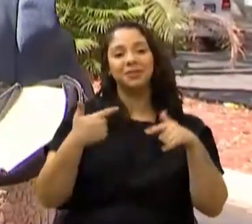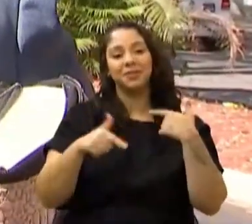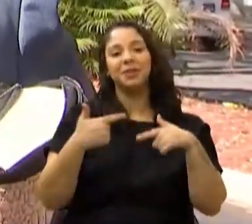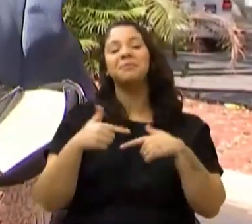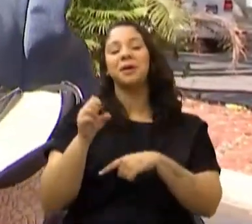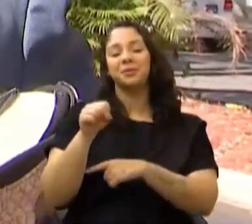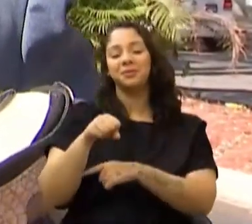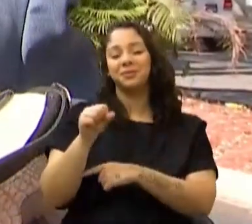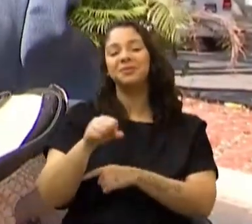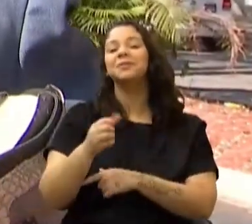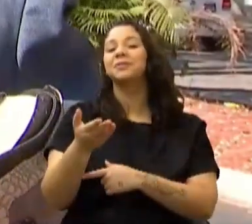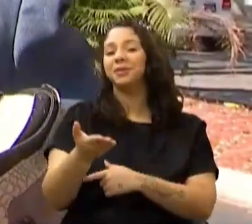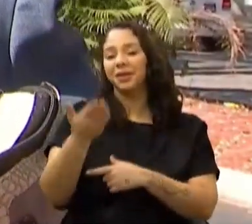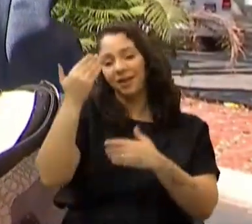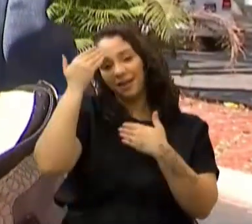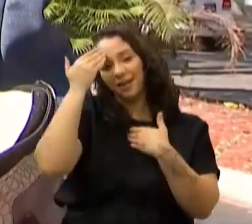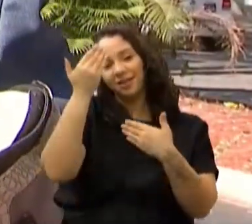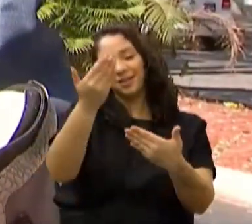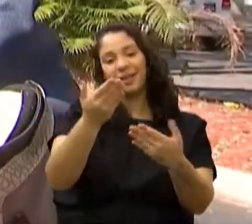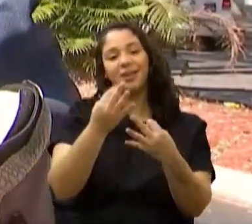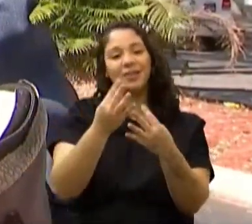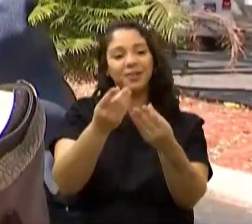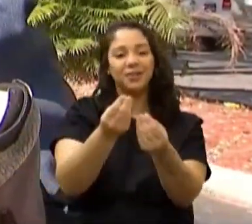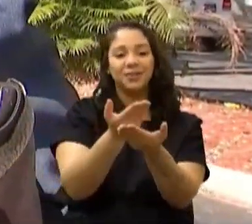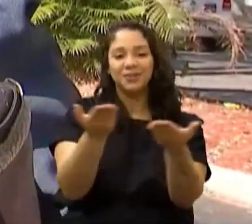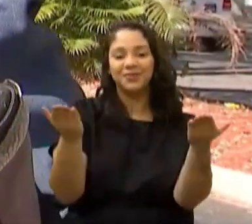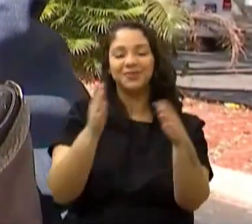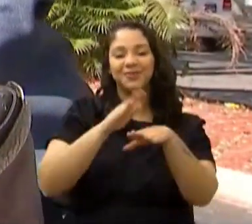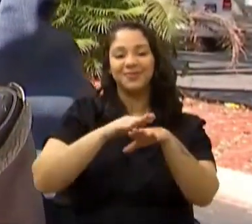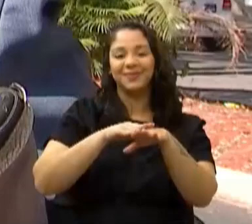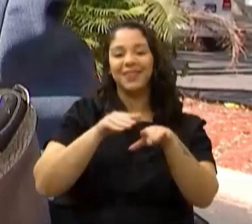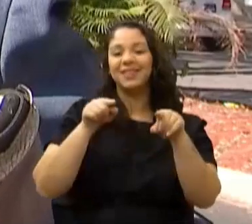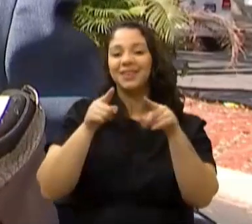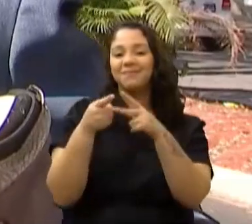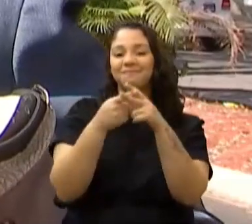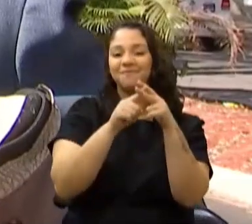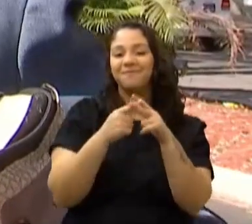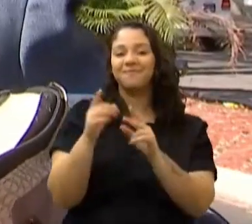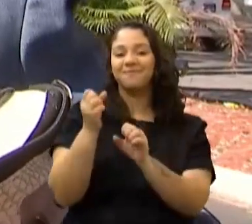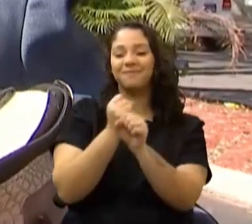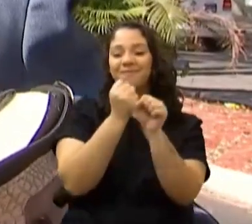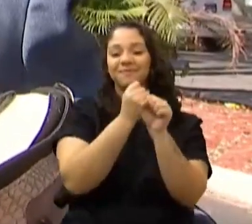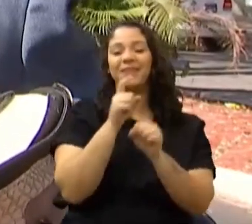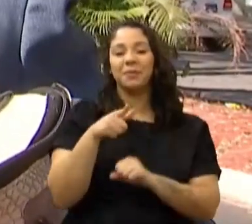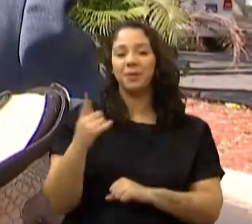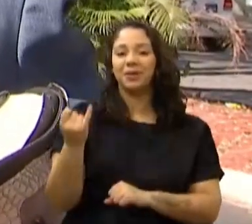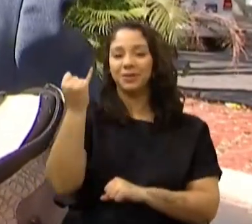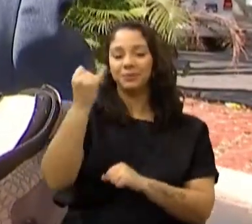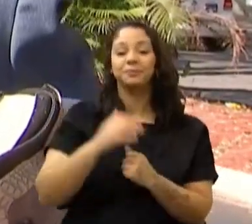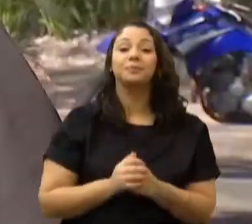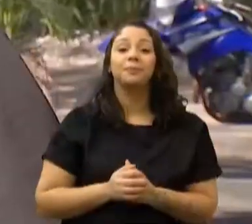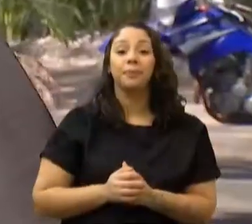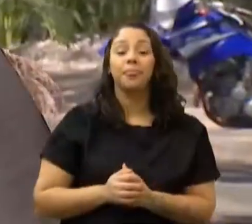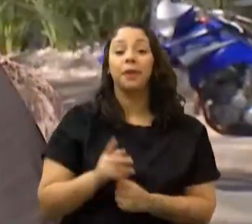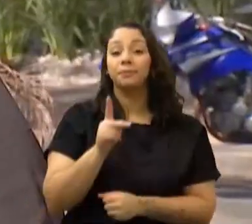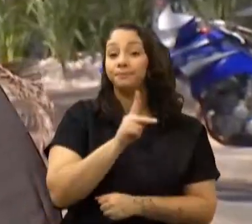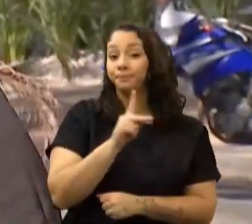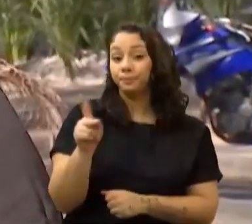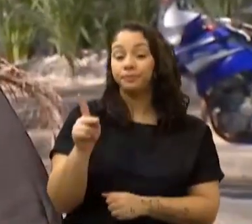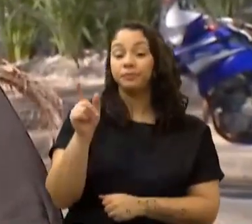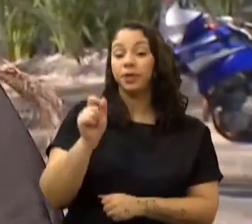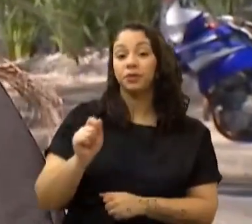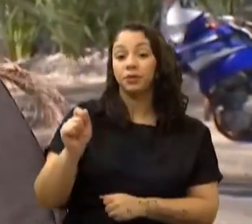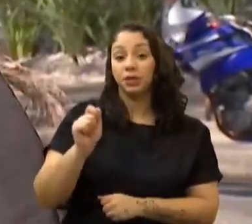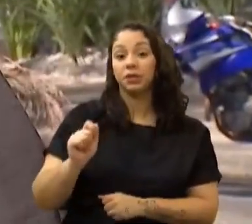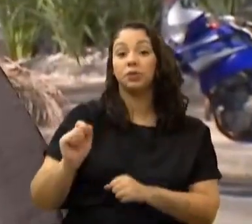nós estamos gostando muito do trabalho aí viu e agradecemos a todos vocês que estão fazendo esse trabalho muito importante conforme